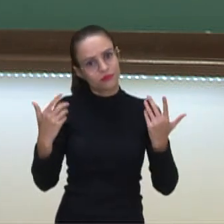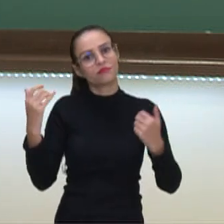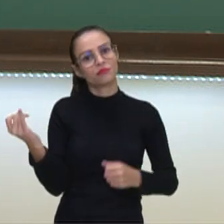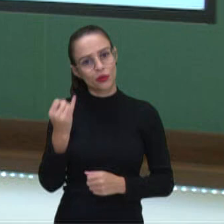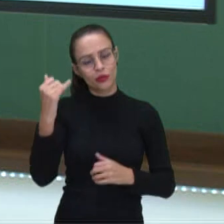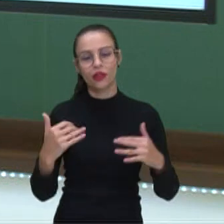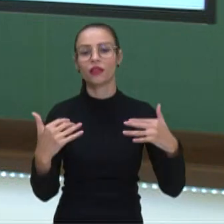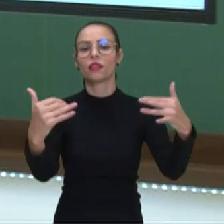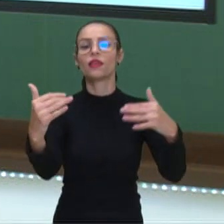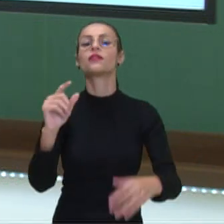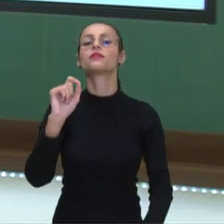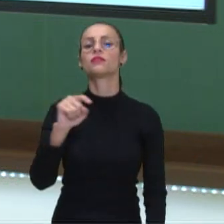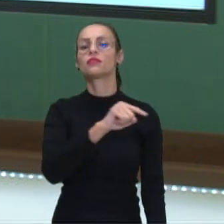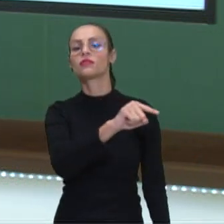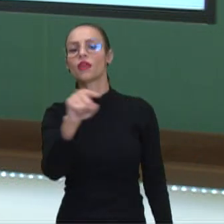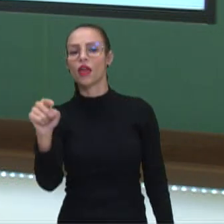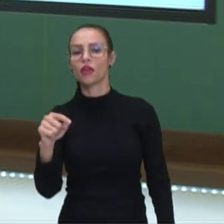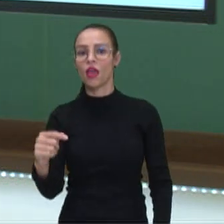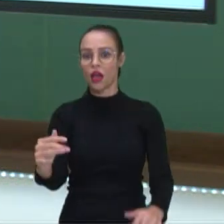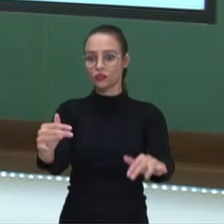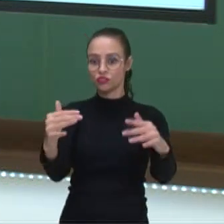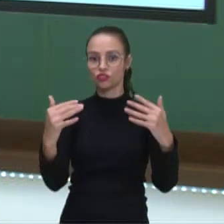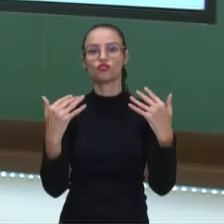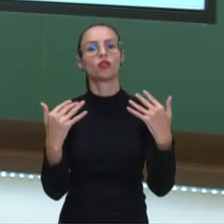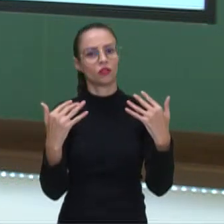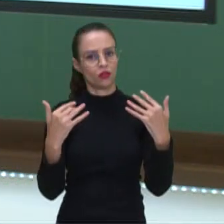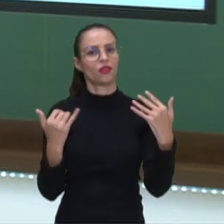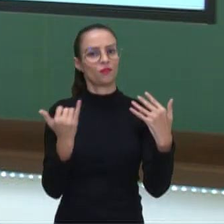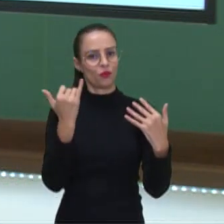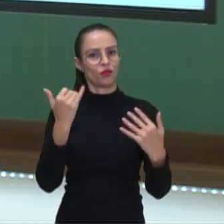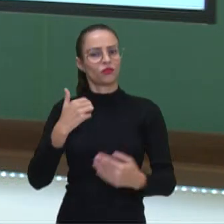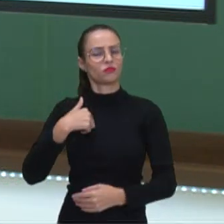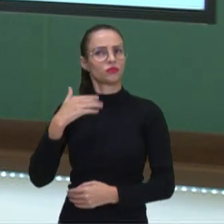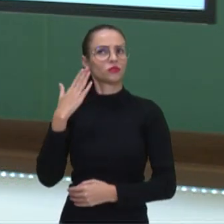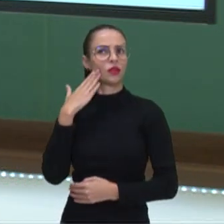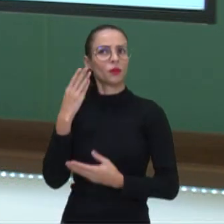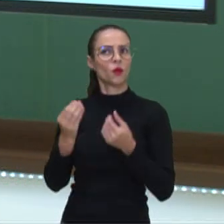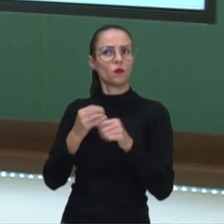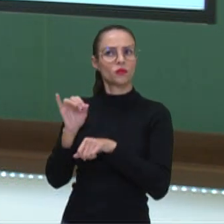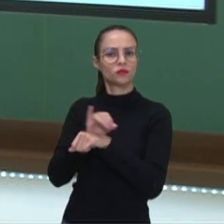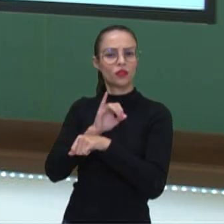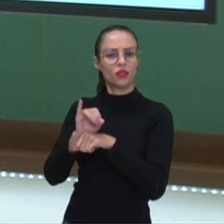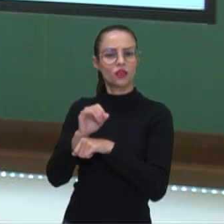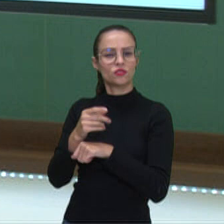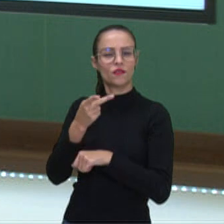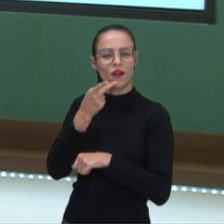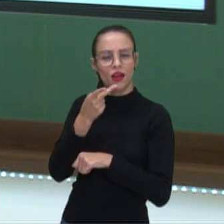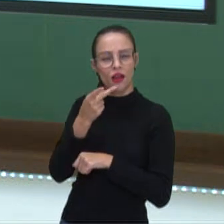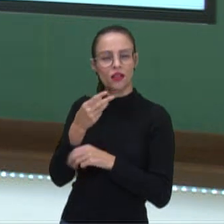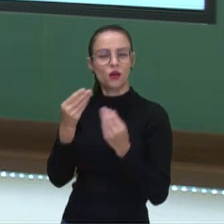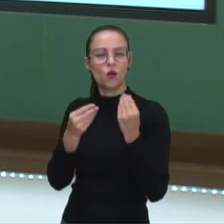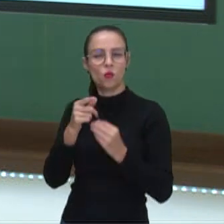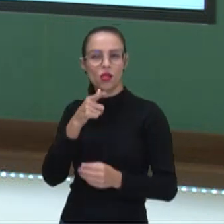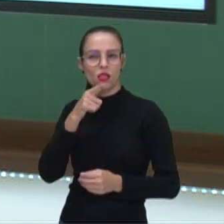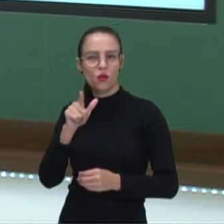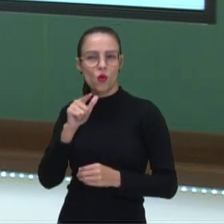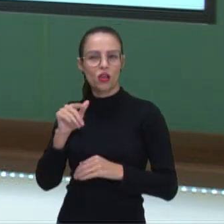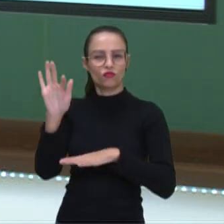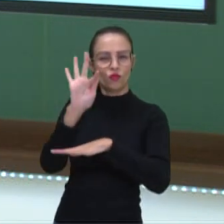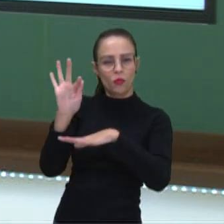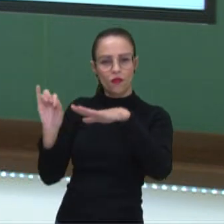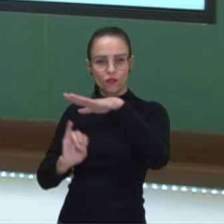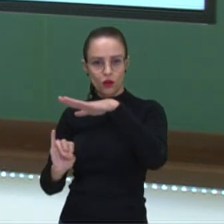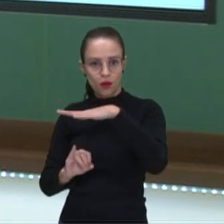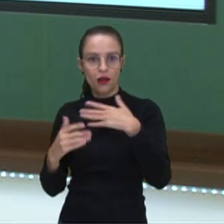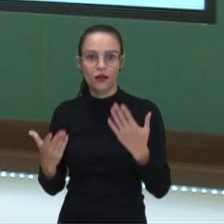né? Saber quem vai estar nos ouvindo é importante para definir uma linguagem que será utilizada. Então, por mais que a gente vá